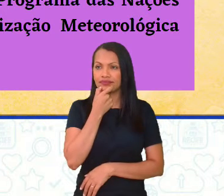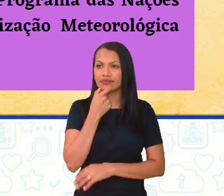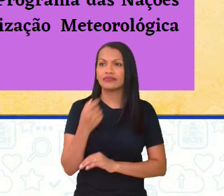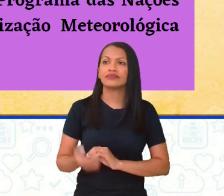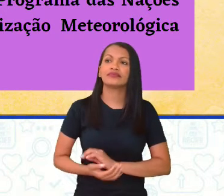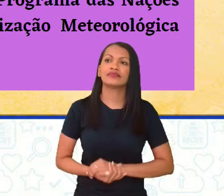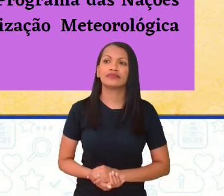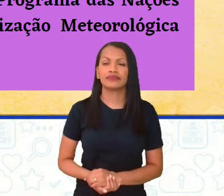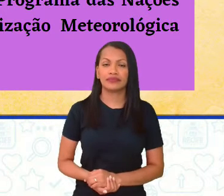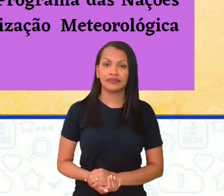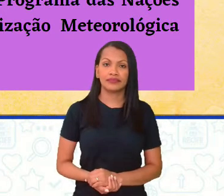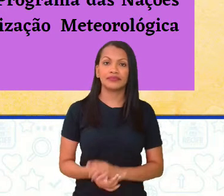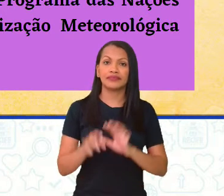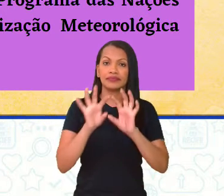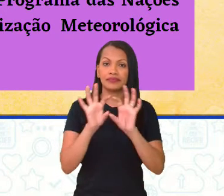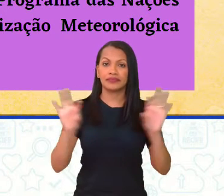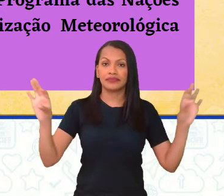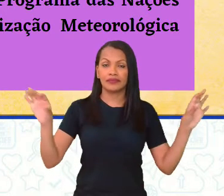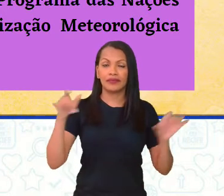Intergovernmental